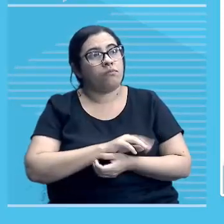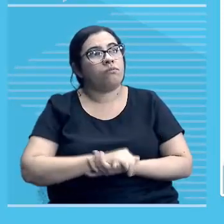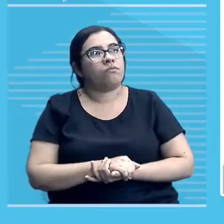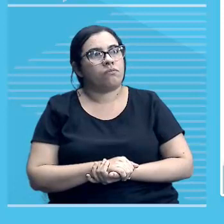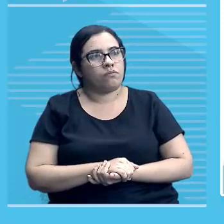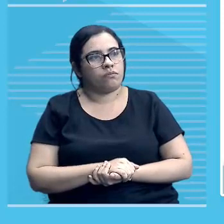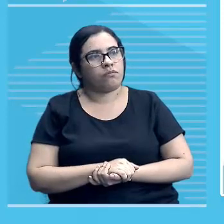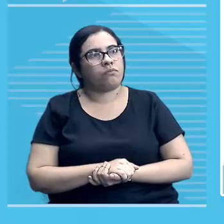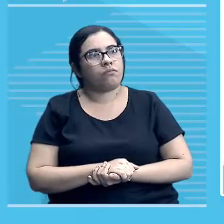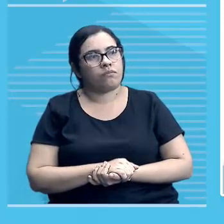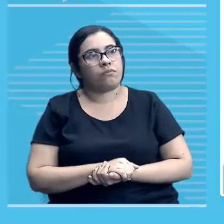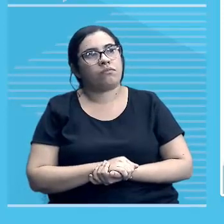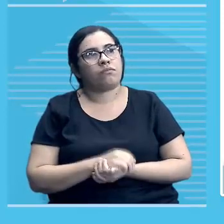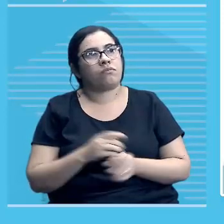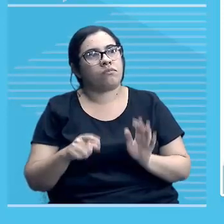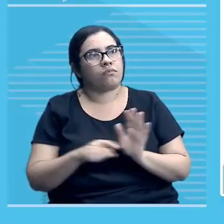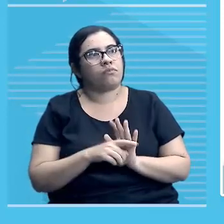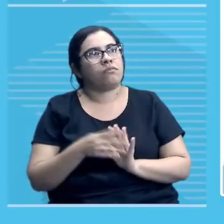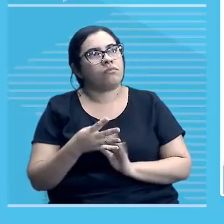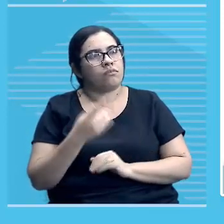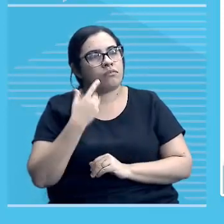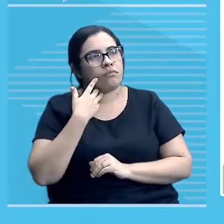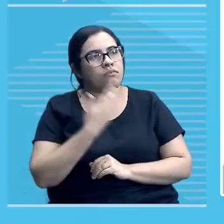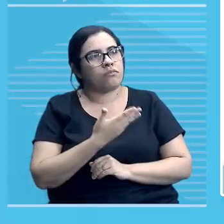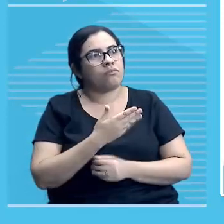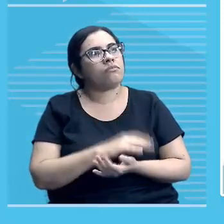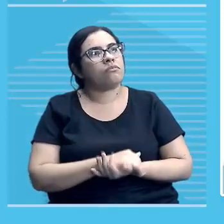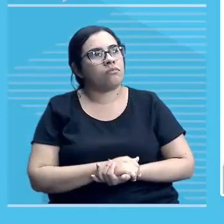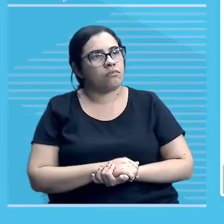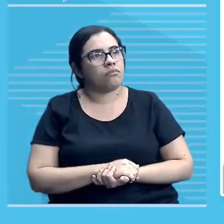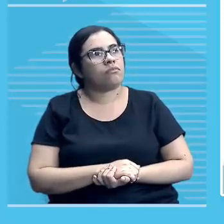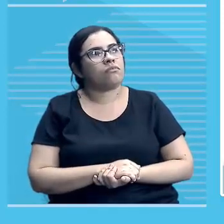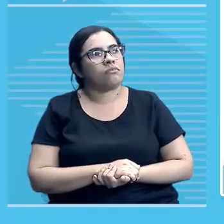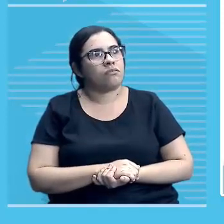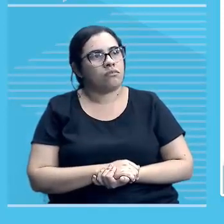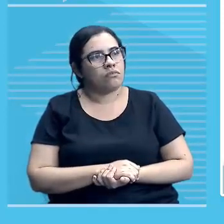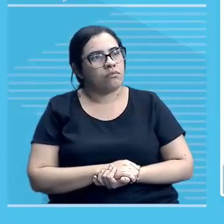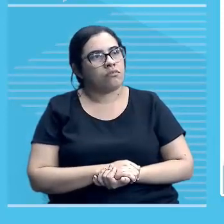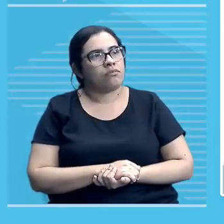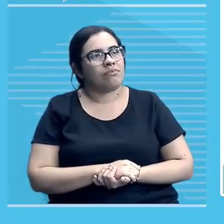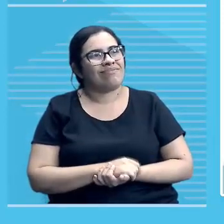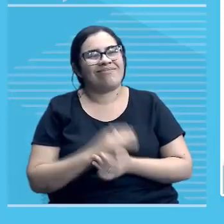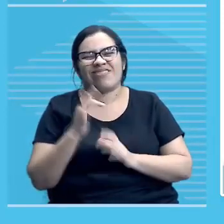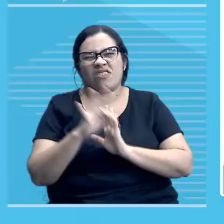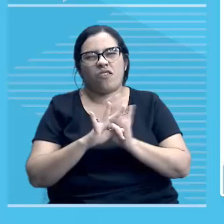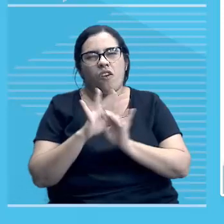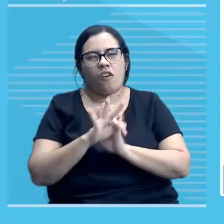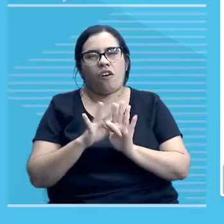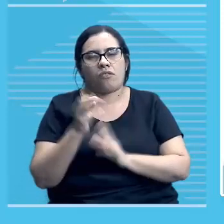menos 4, vezes 1, vezes menos 4.